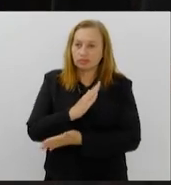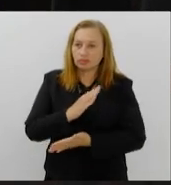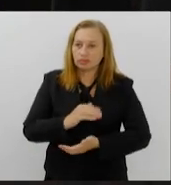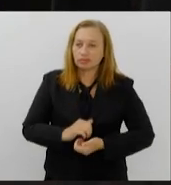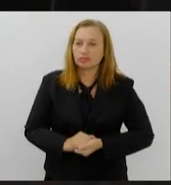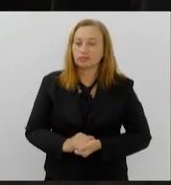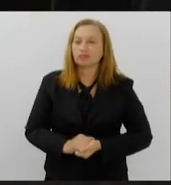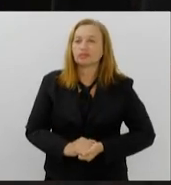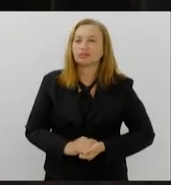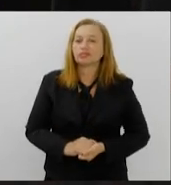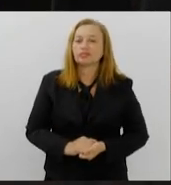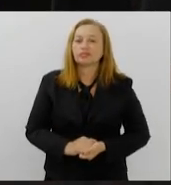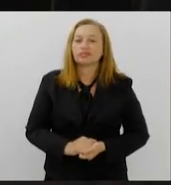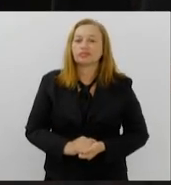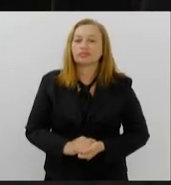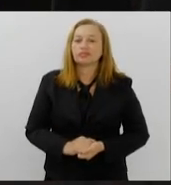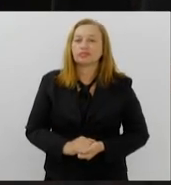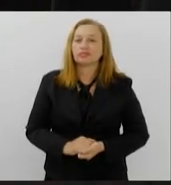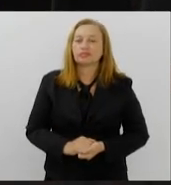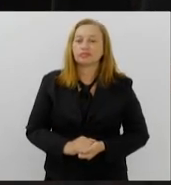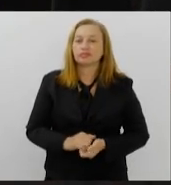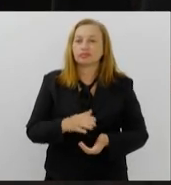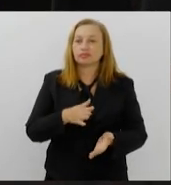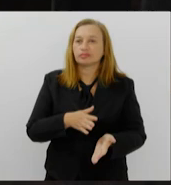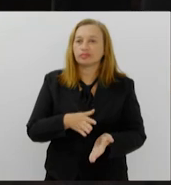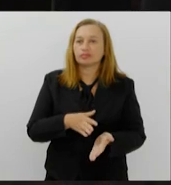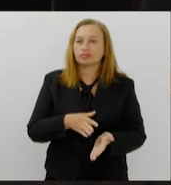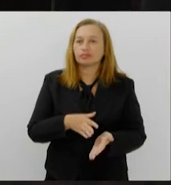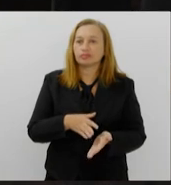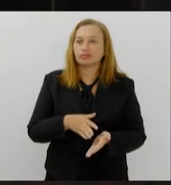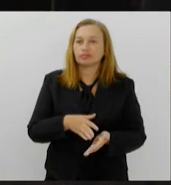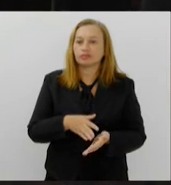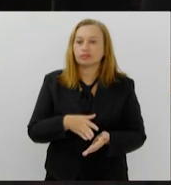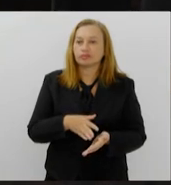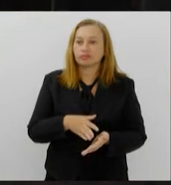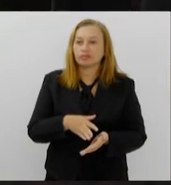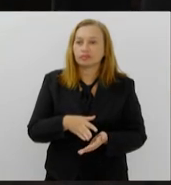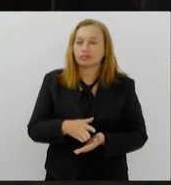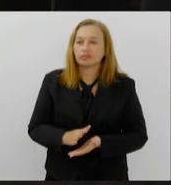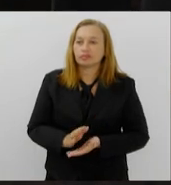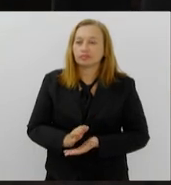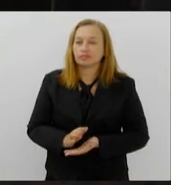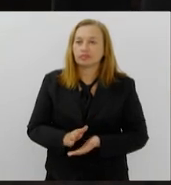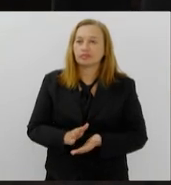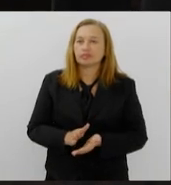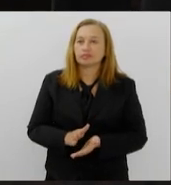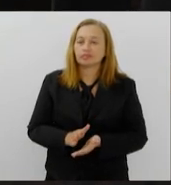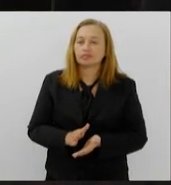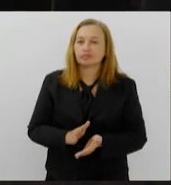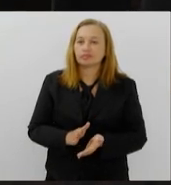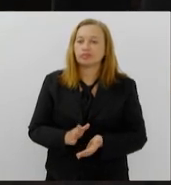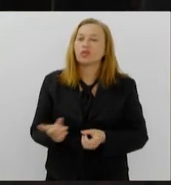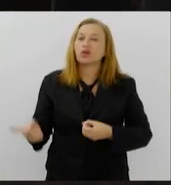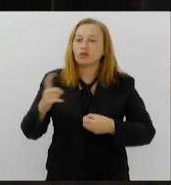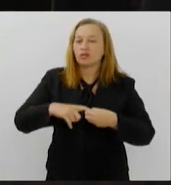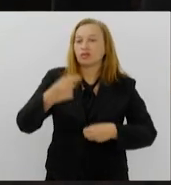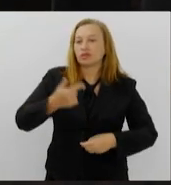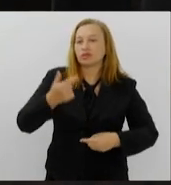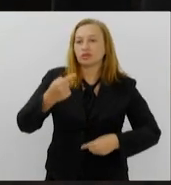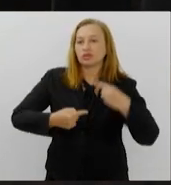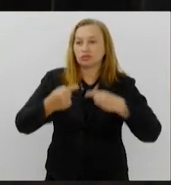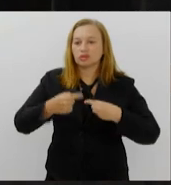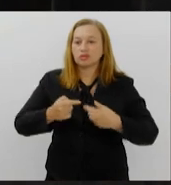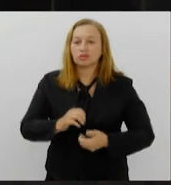estão. Aprovado. Vai. Vai a redação do vencido para a segunda